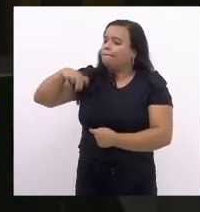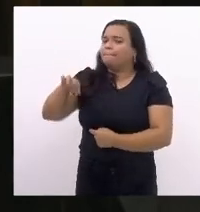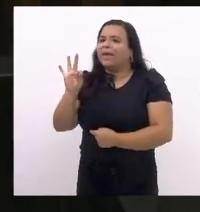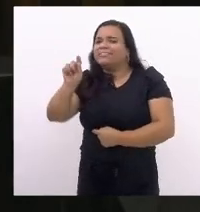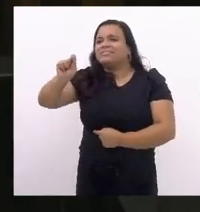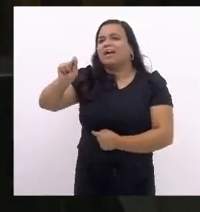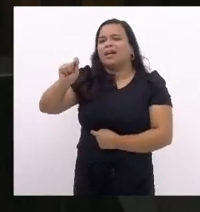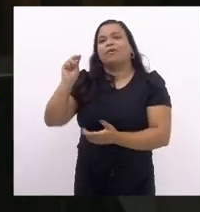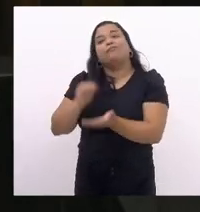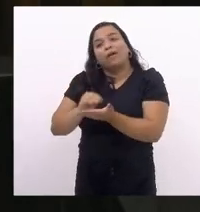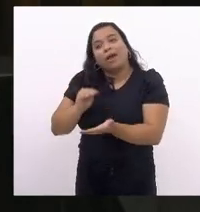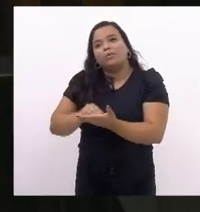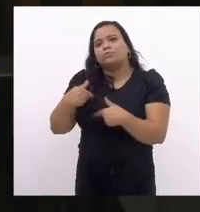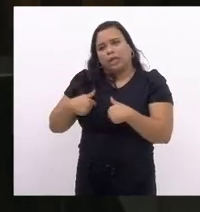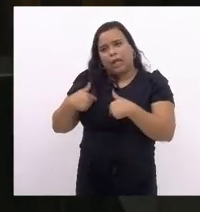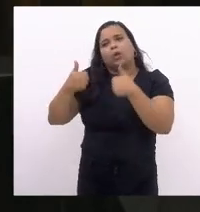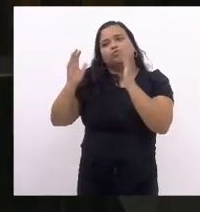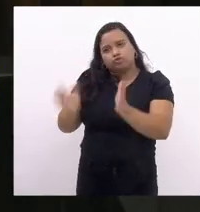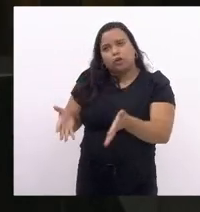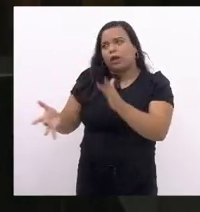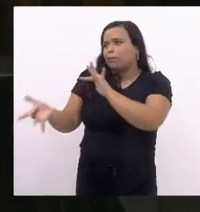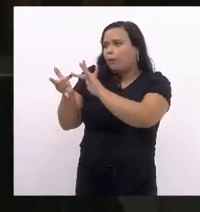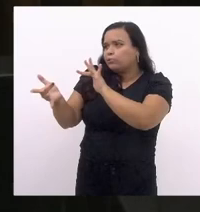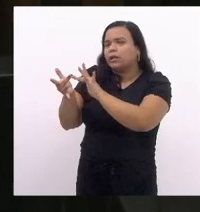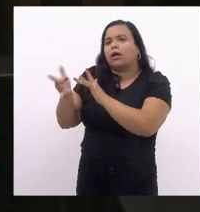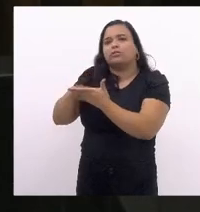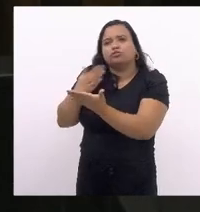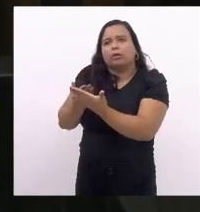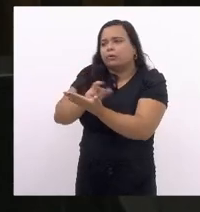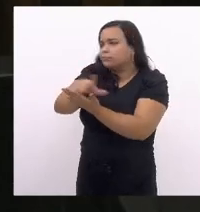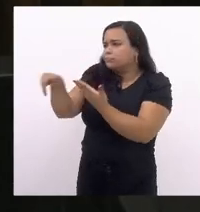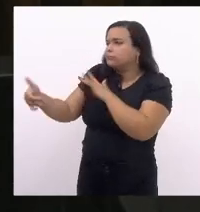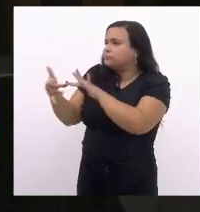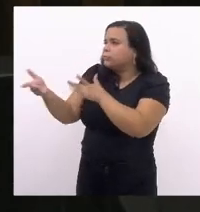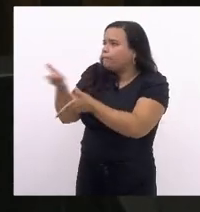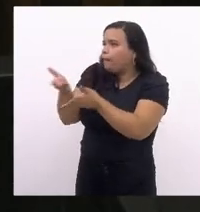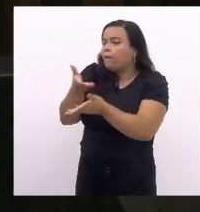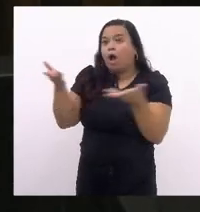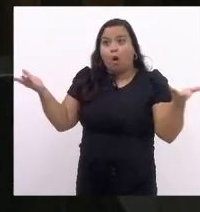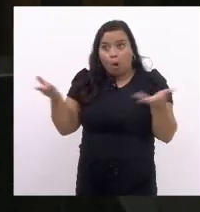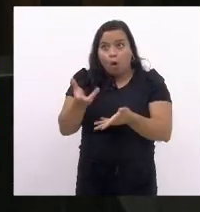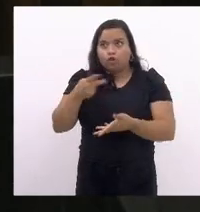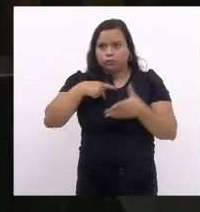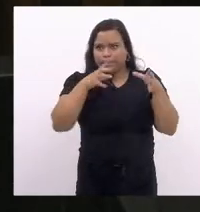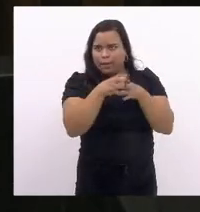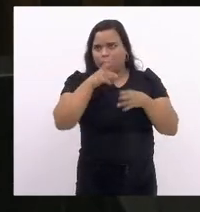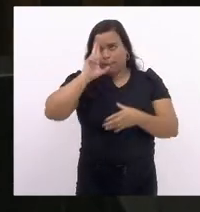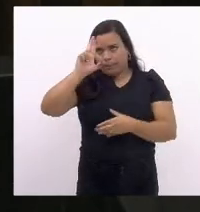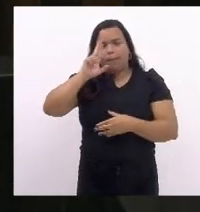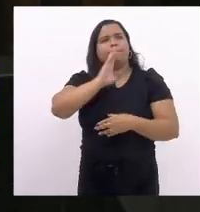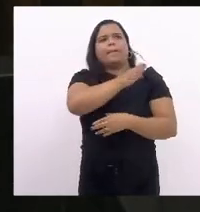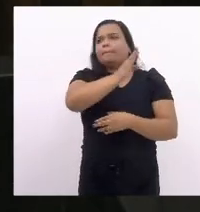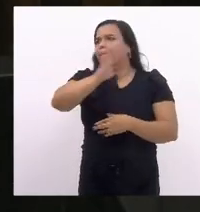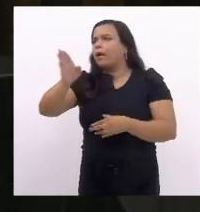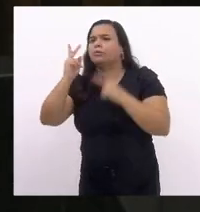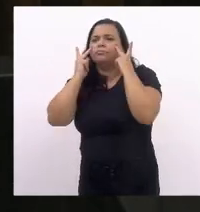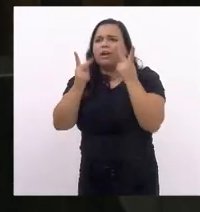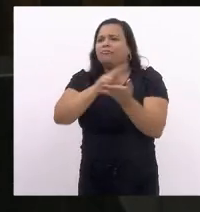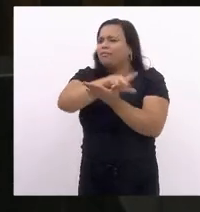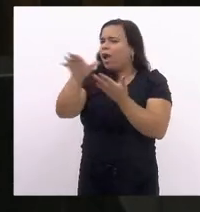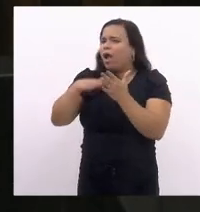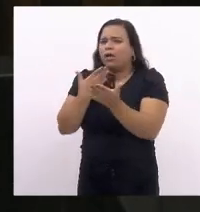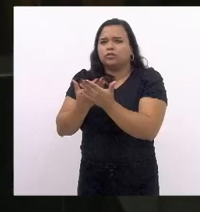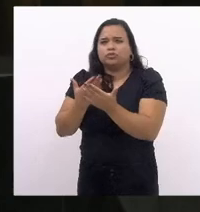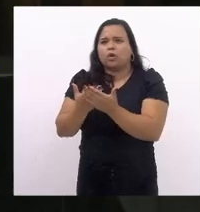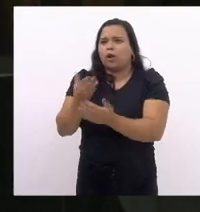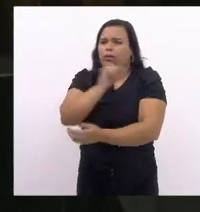eu estou em contato direto com dezenas de escolas. Hoje, aliás, foi um dia que a minha equipe visitou várias escolas em diferentes regiões do